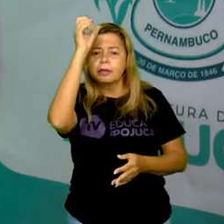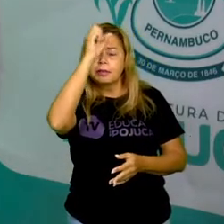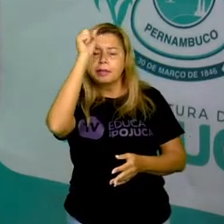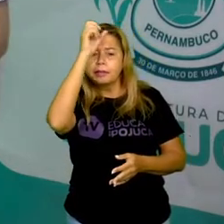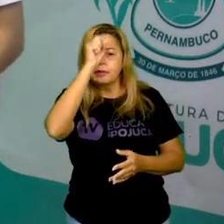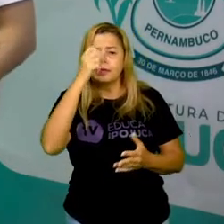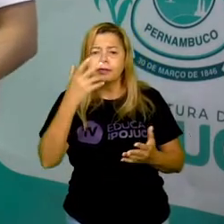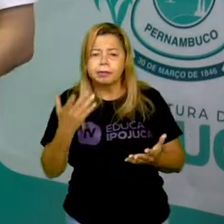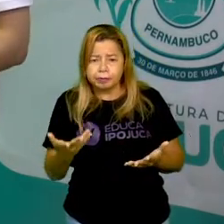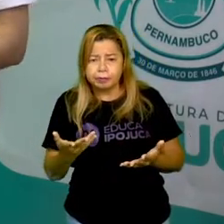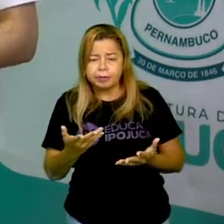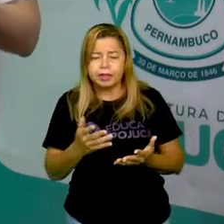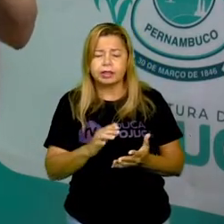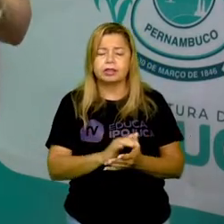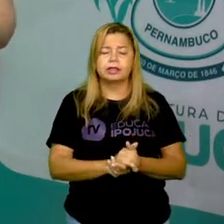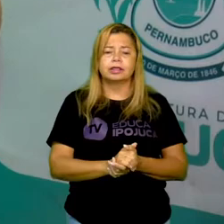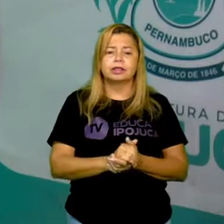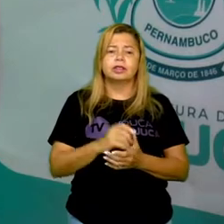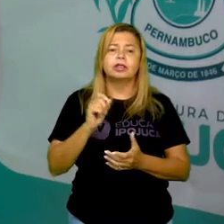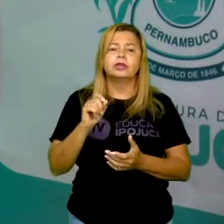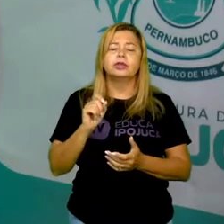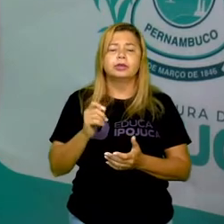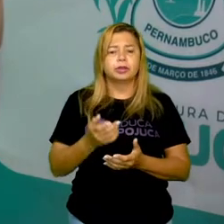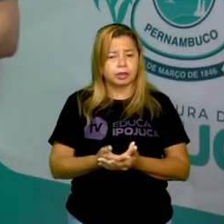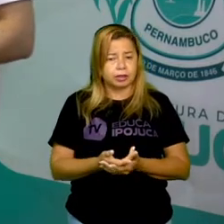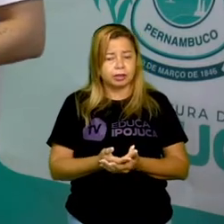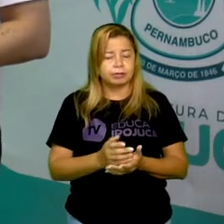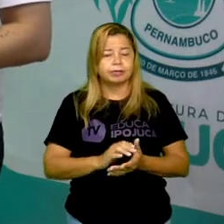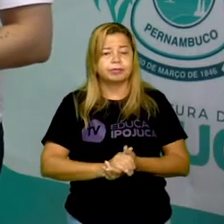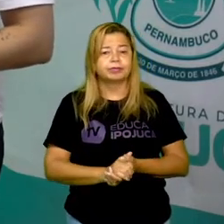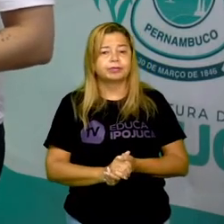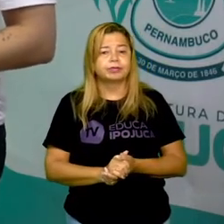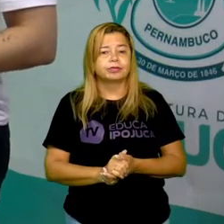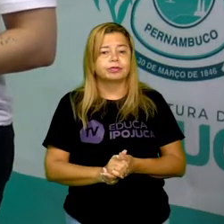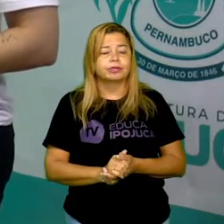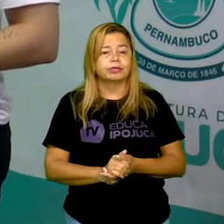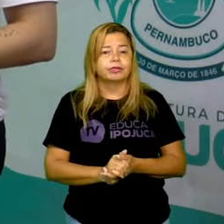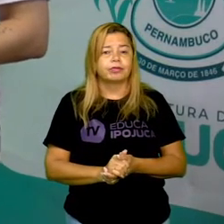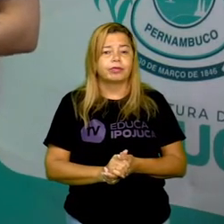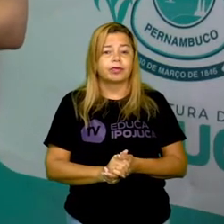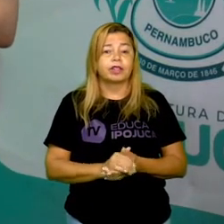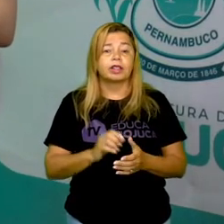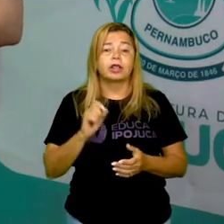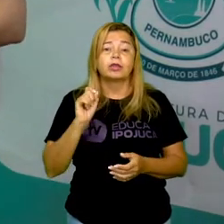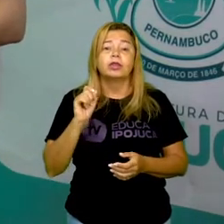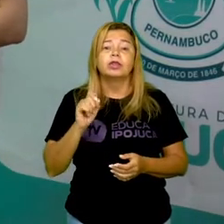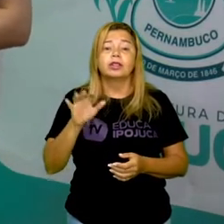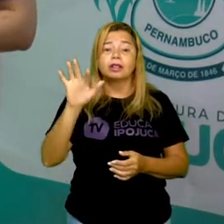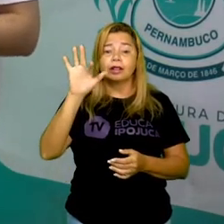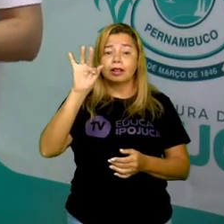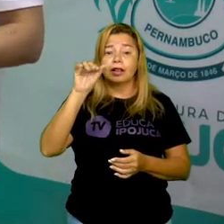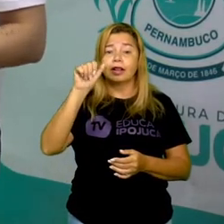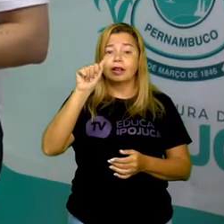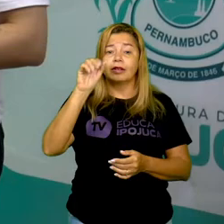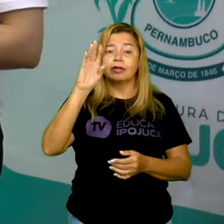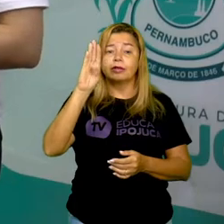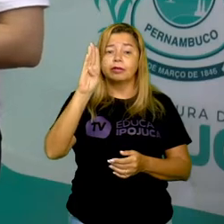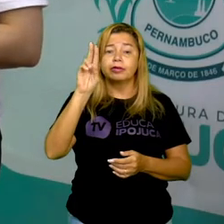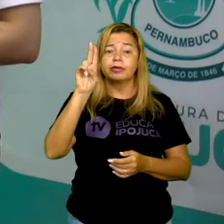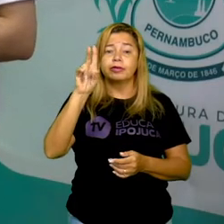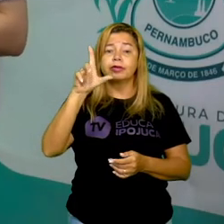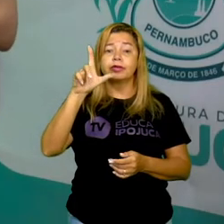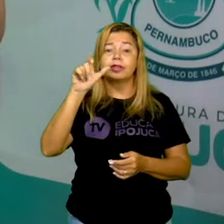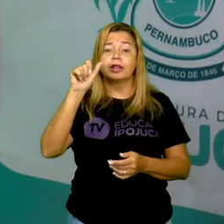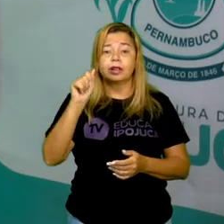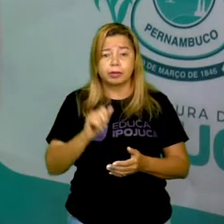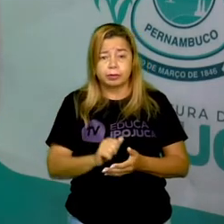as Uvas, da escritora brasileira a Ruth Rocha, ok? Então, o que é uma fábula? As fábulas, em termos de formato, são